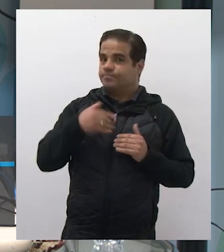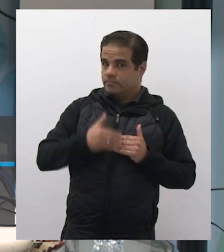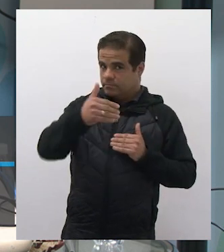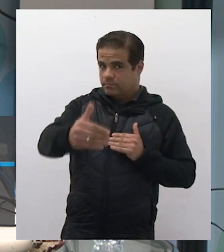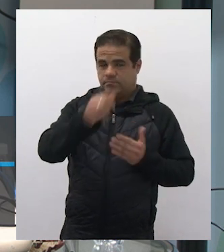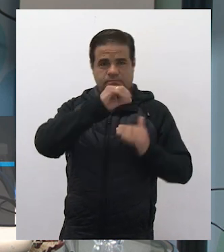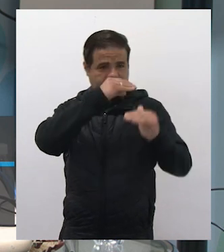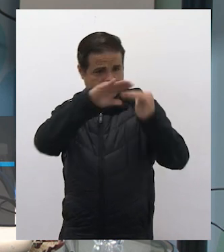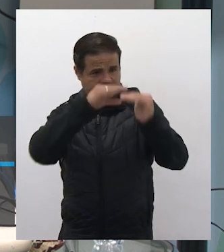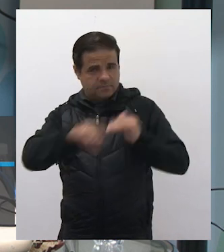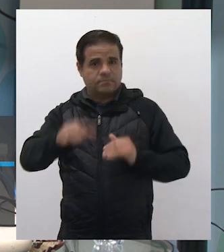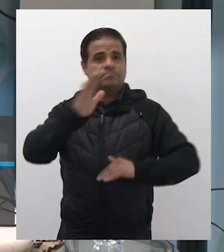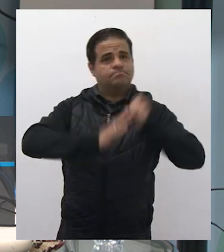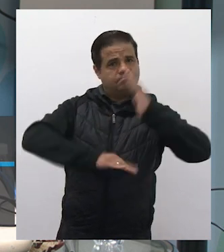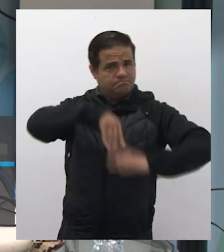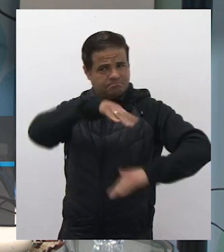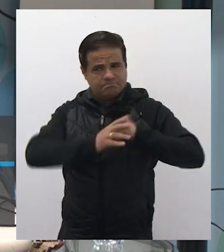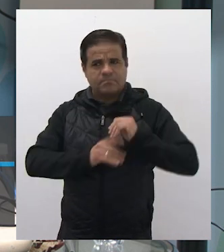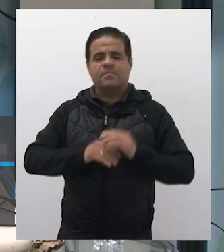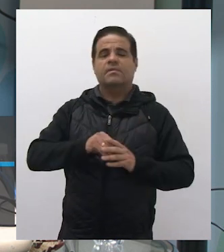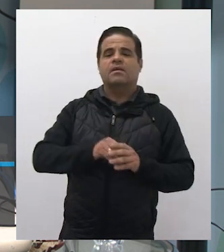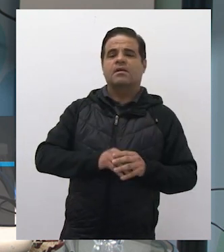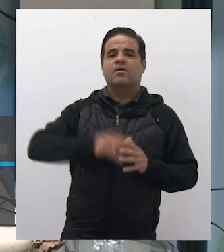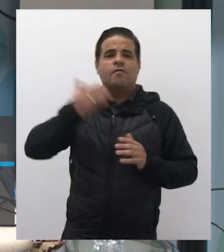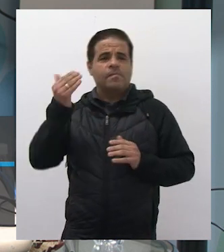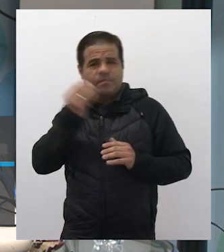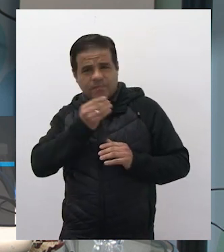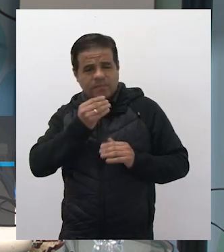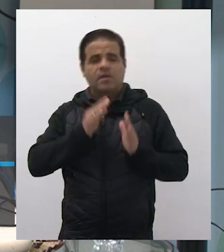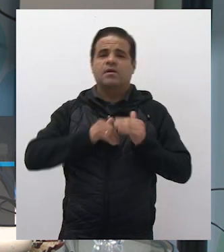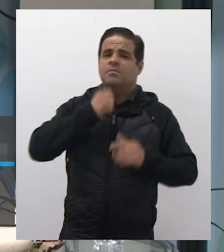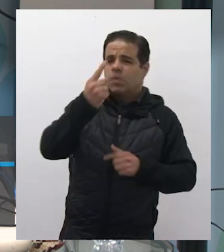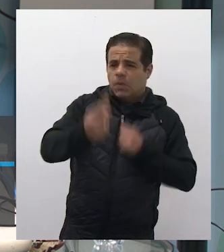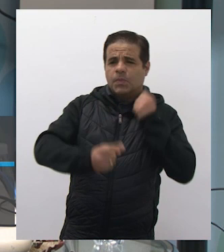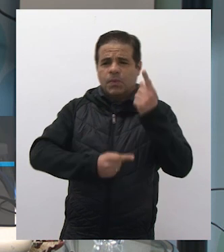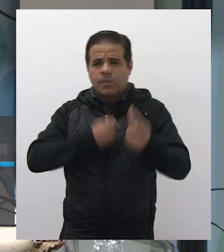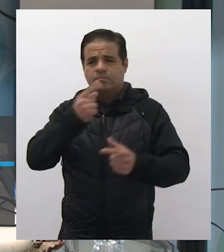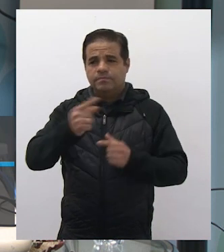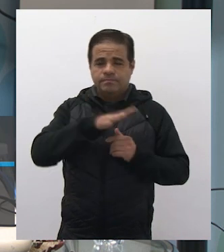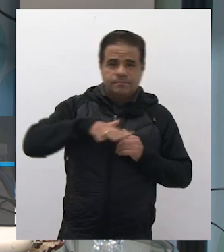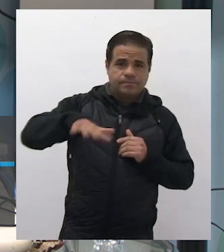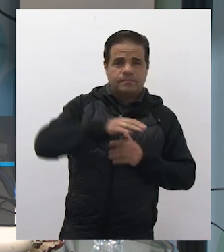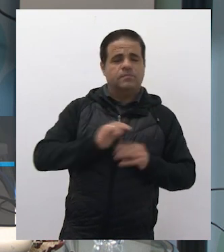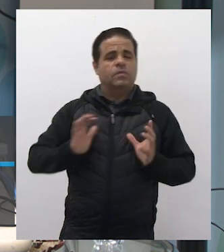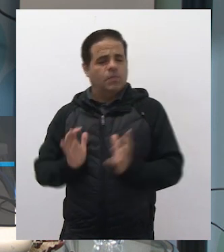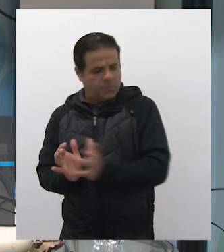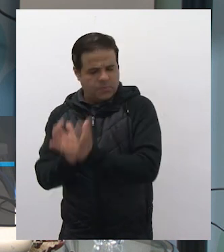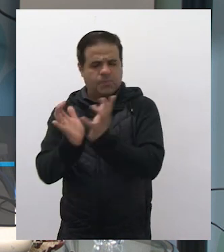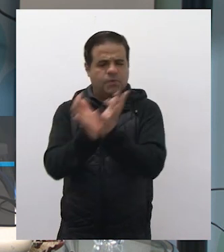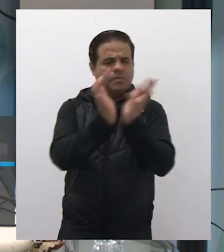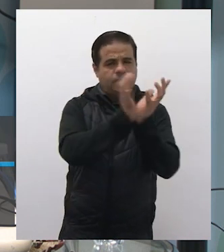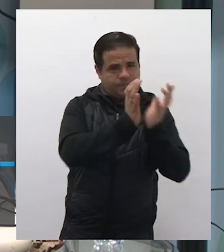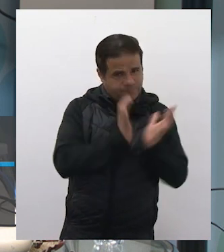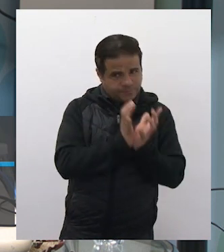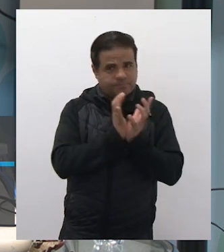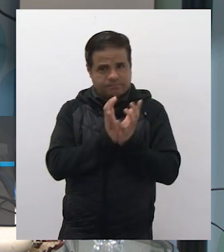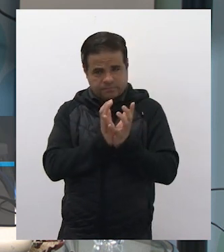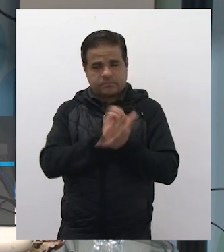envia atividades com as habilidades em defasagem periodicamente para as classes.